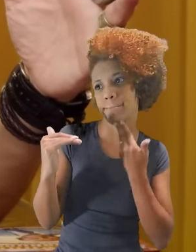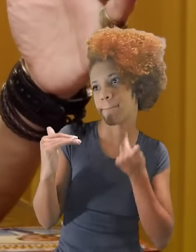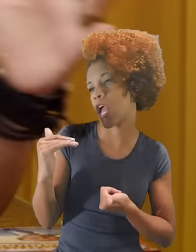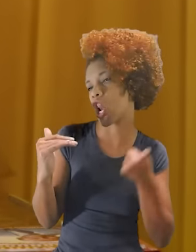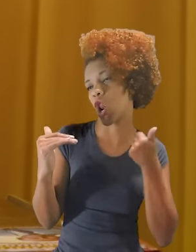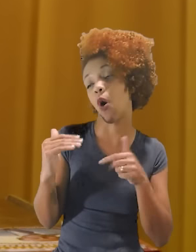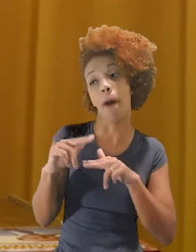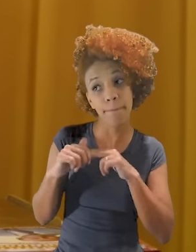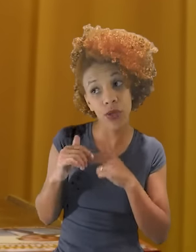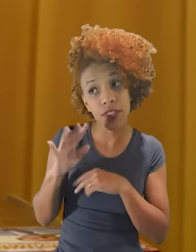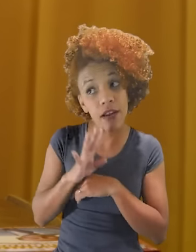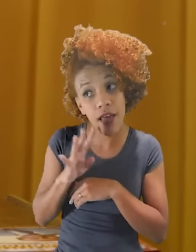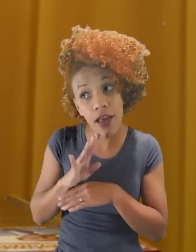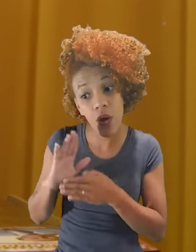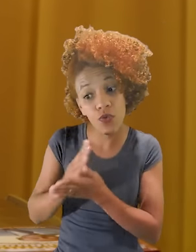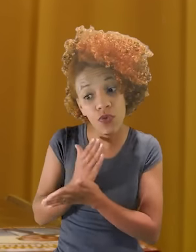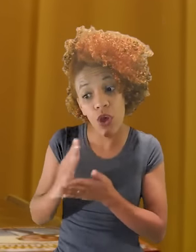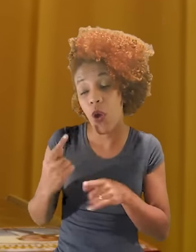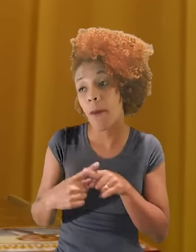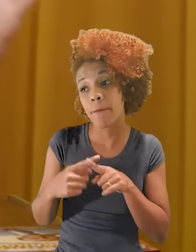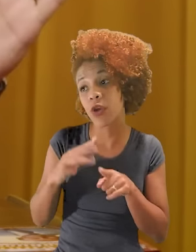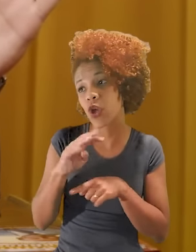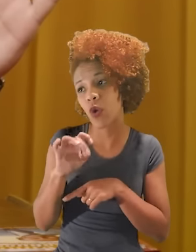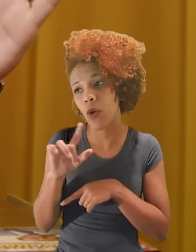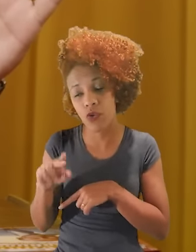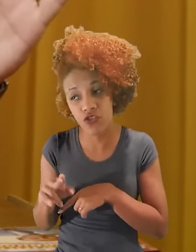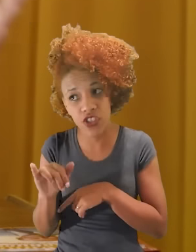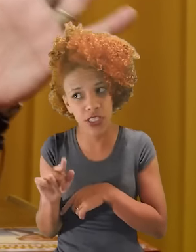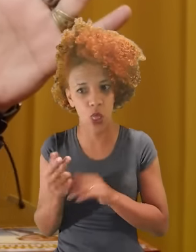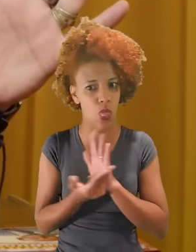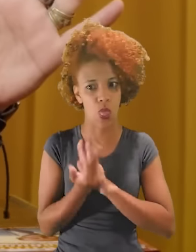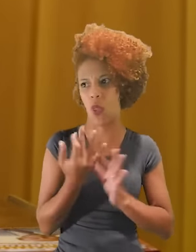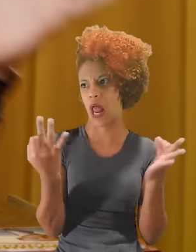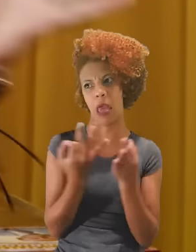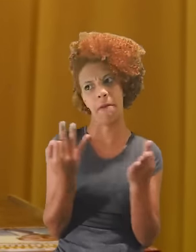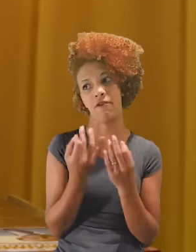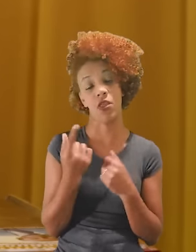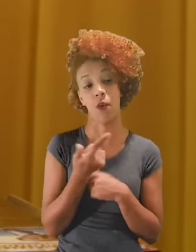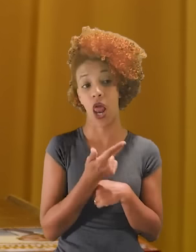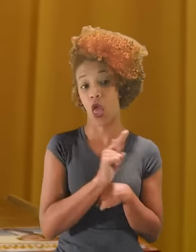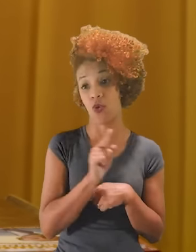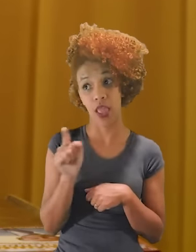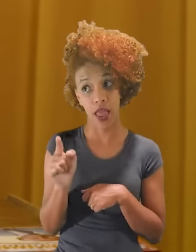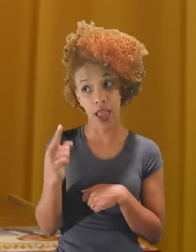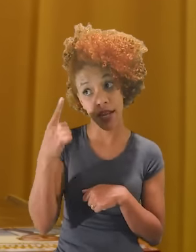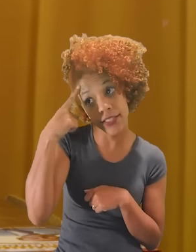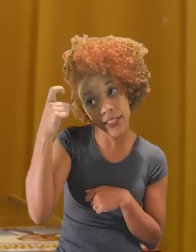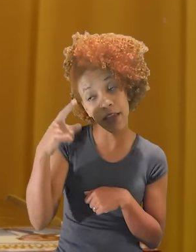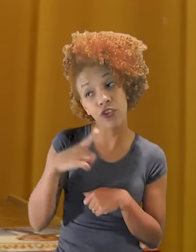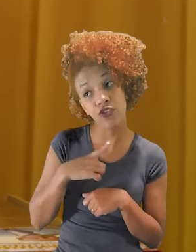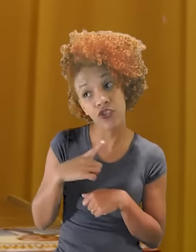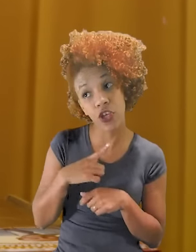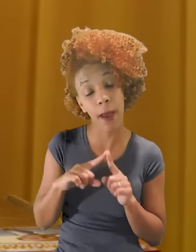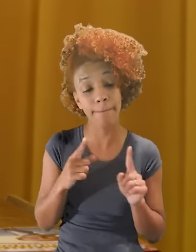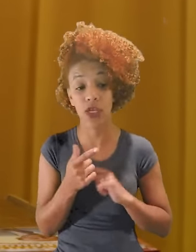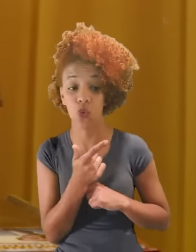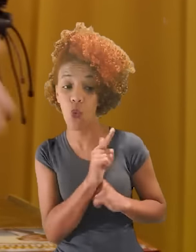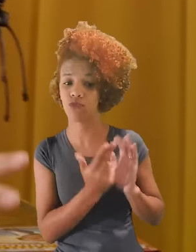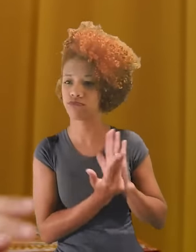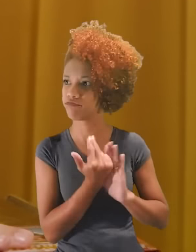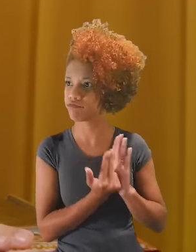tempos. Por isso que eu falo que é legal dividir, porque o Disney não era um puta desenhista. Que fique claro, né? O desenhista era o outro, ele era o cara das ideias, mas o bom era o outro